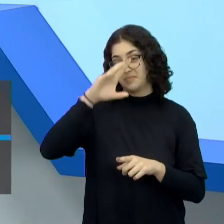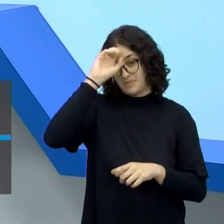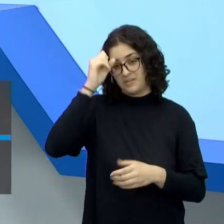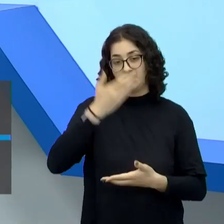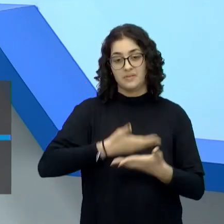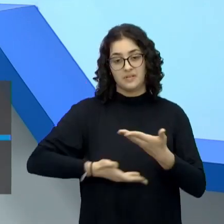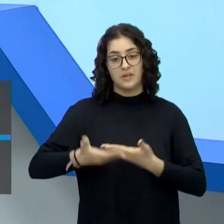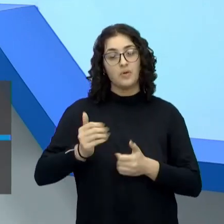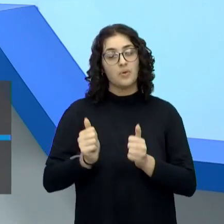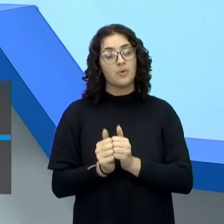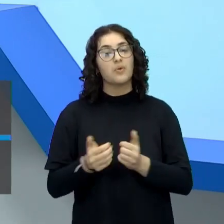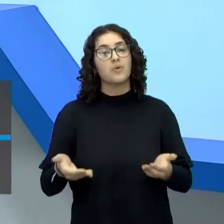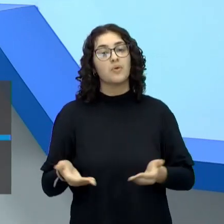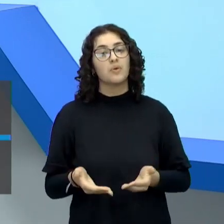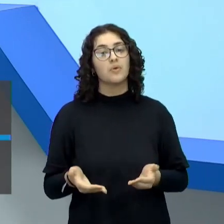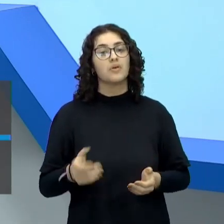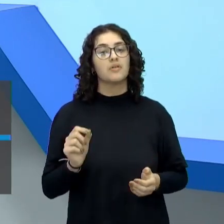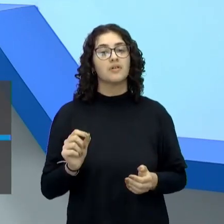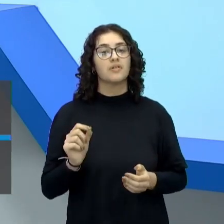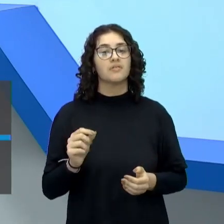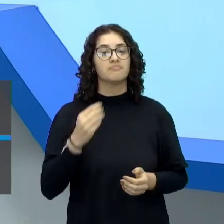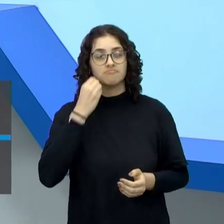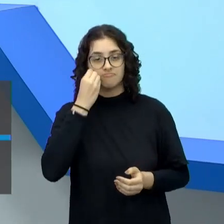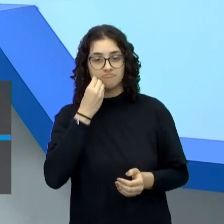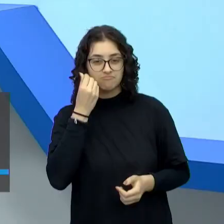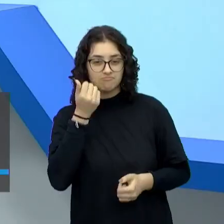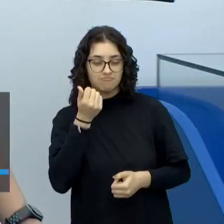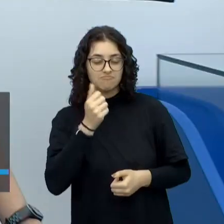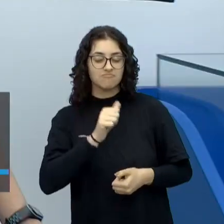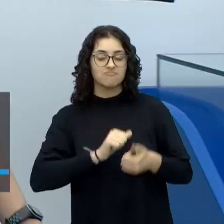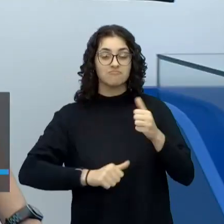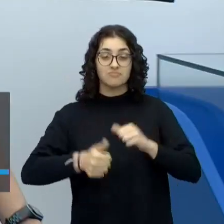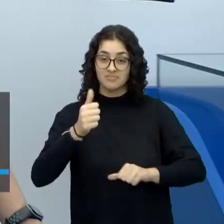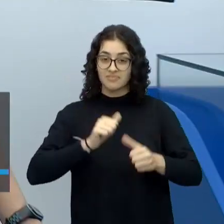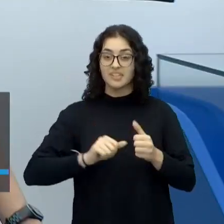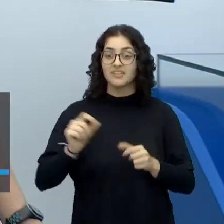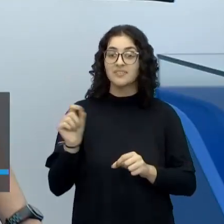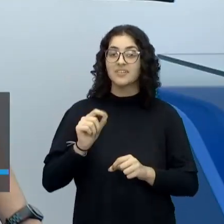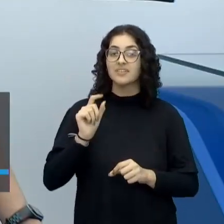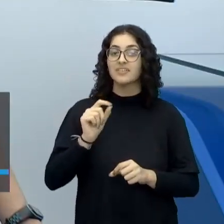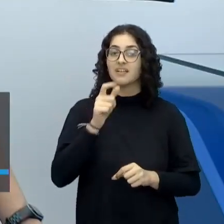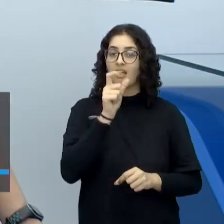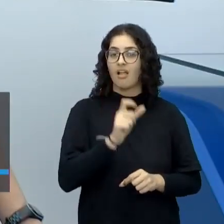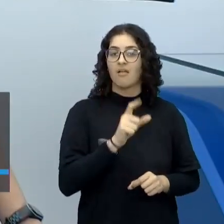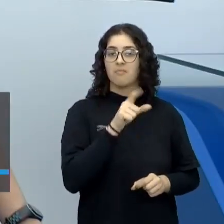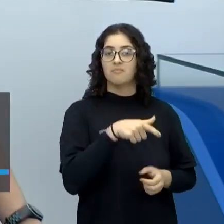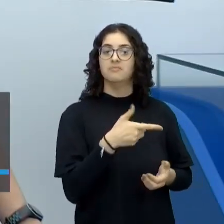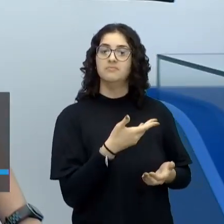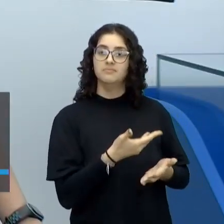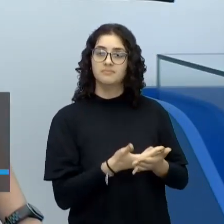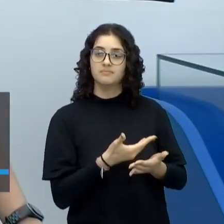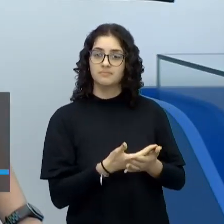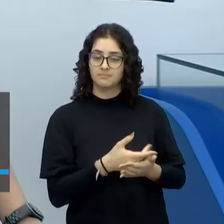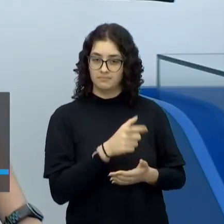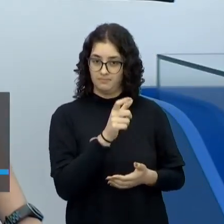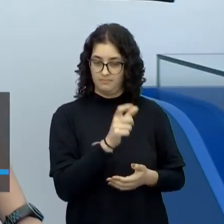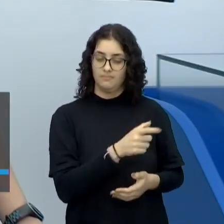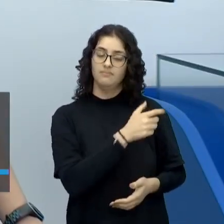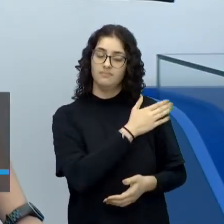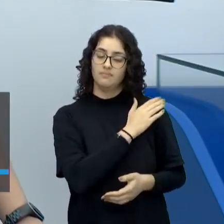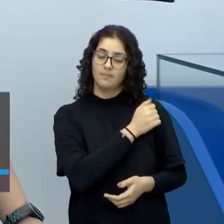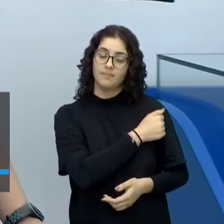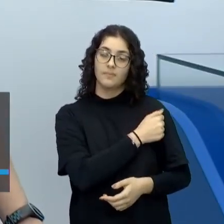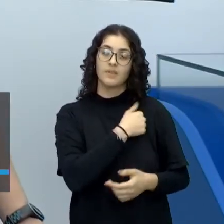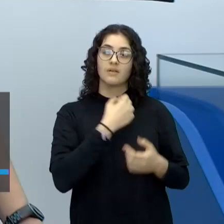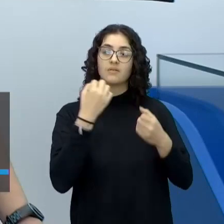E a gente está aqui para ser a sua cobaia. Cobaia. Meu cobaia no sentido de que ele está fazendo o meu papel de estudante. Sim. Né? Então eu fiz uma programação, eu vou